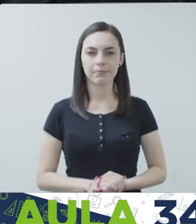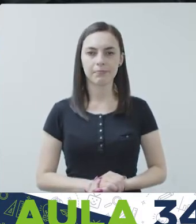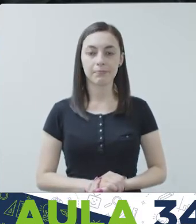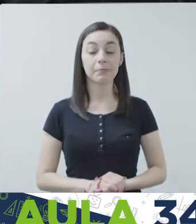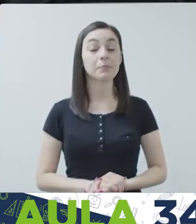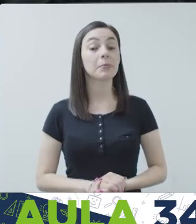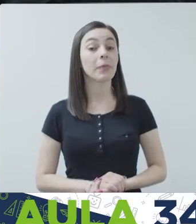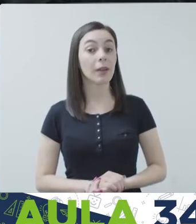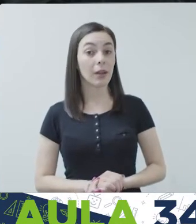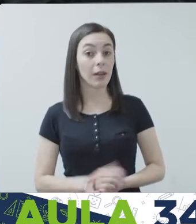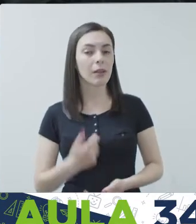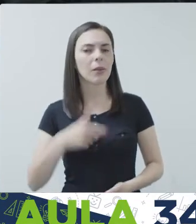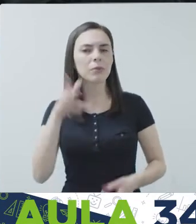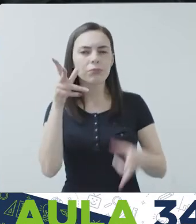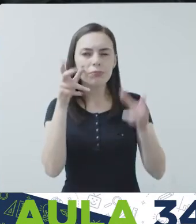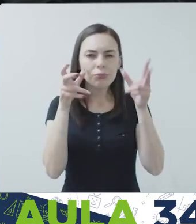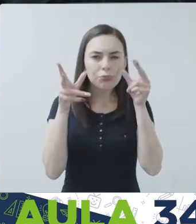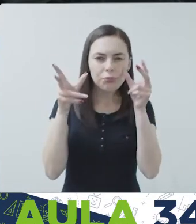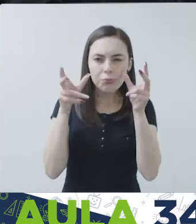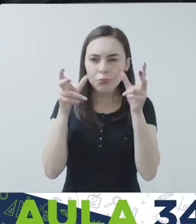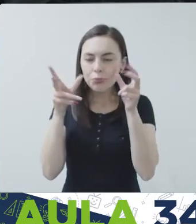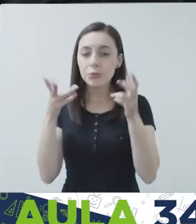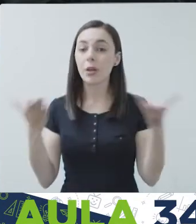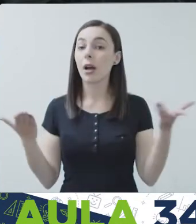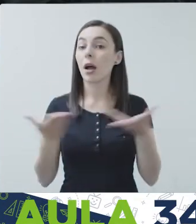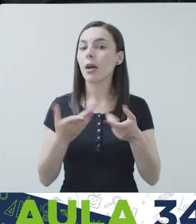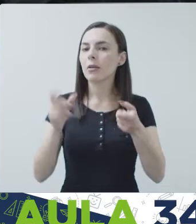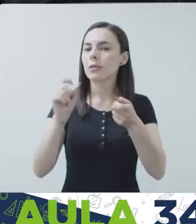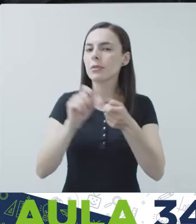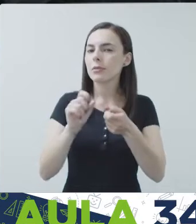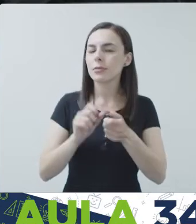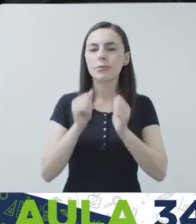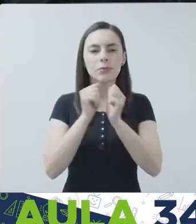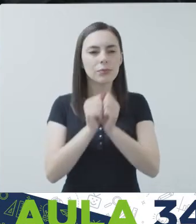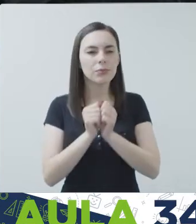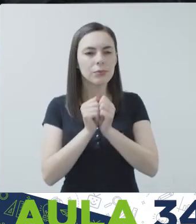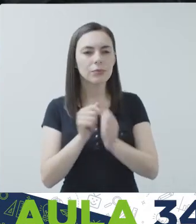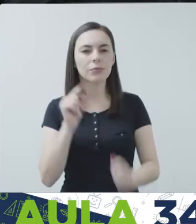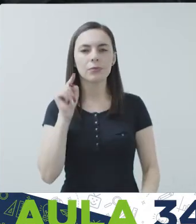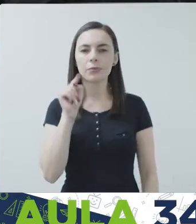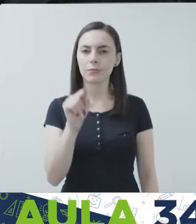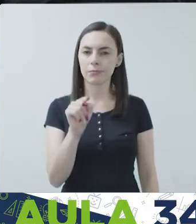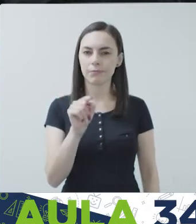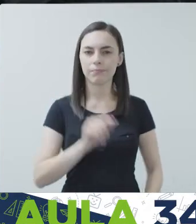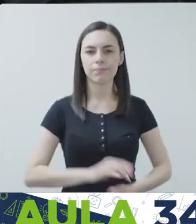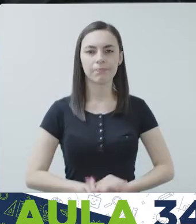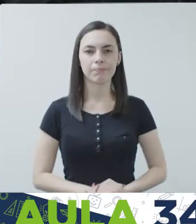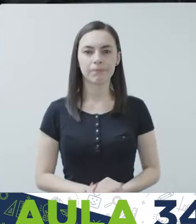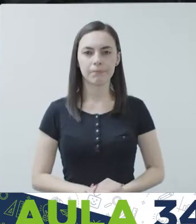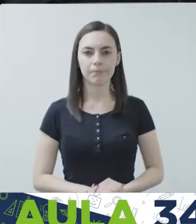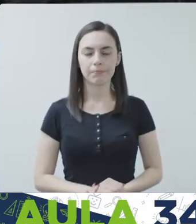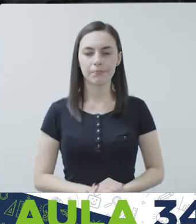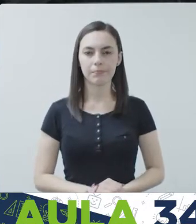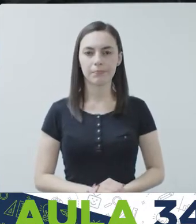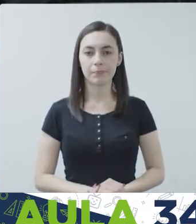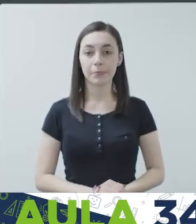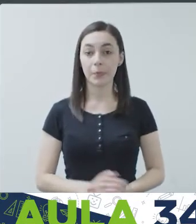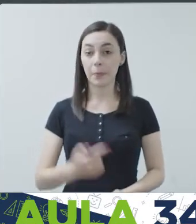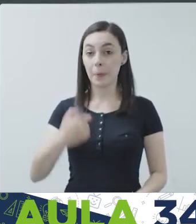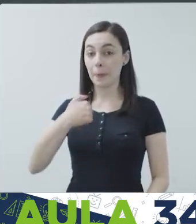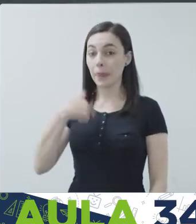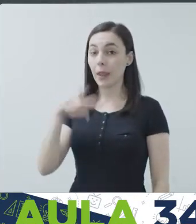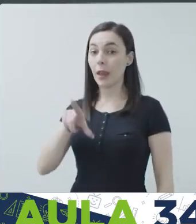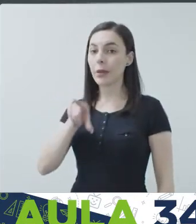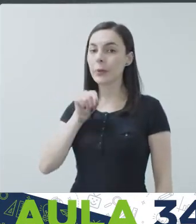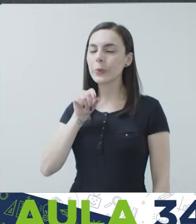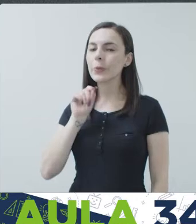Ah, eu estou ouvindo aqui, então eu vou fazer aqui junto com vocês. Eu escolhi tinta